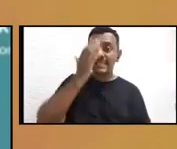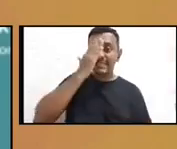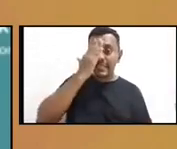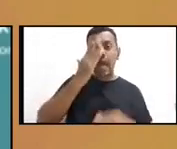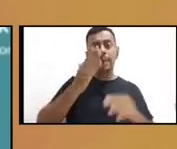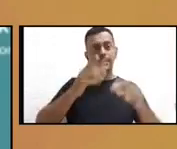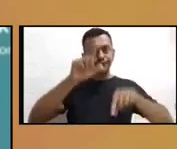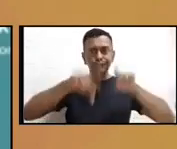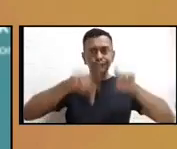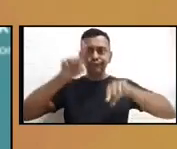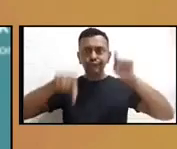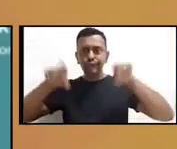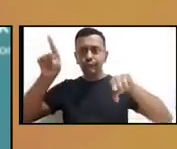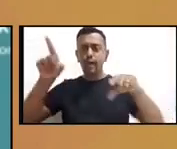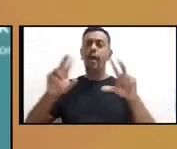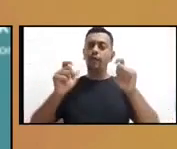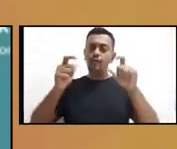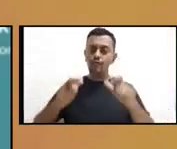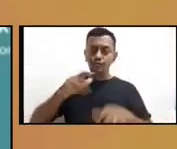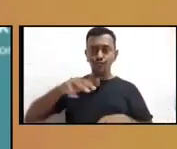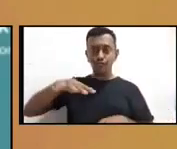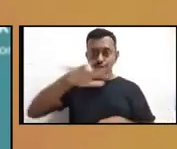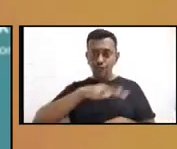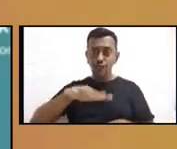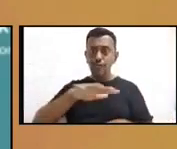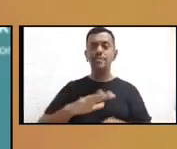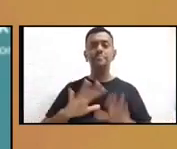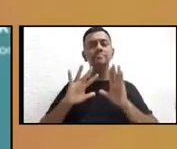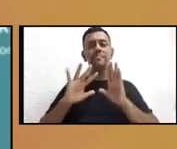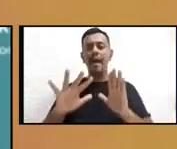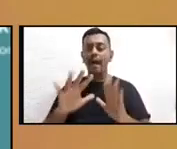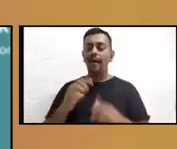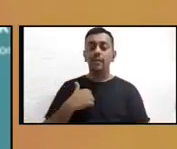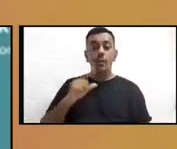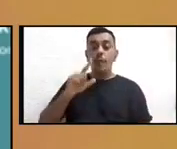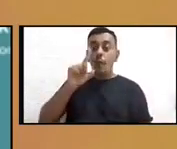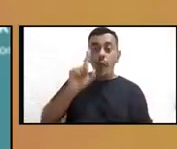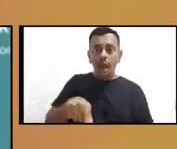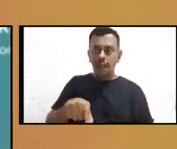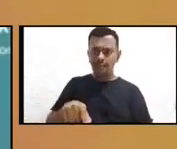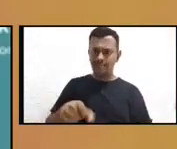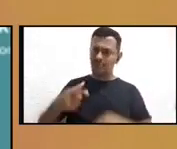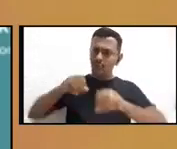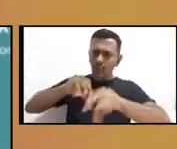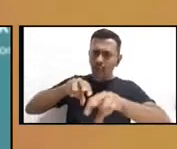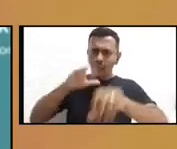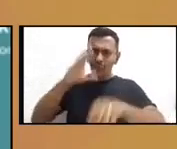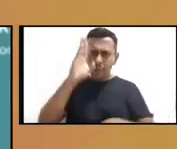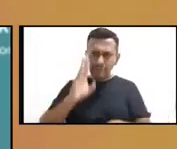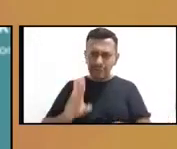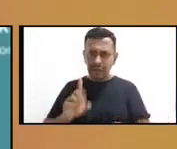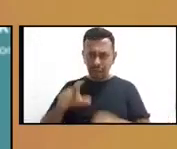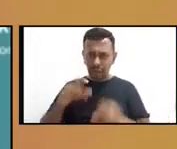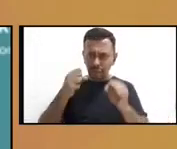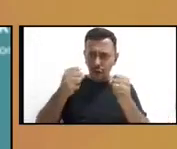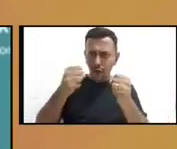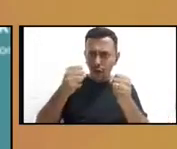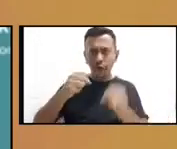local. E essa não é um ponto forte da educação brasileira.